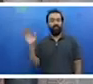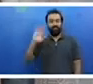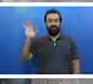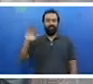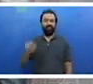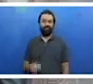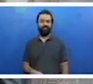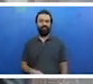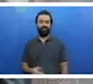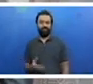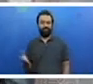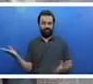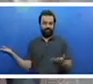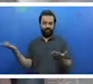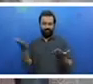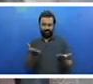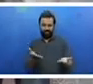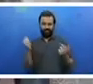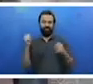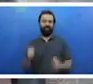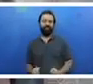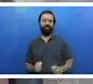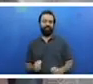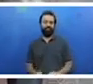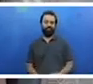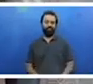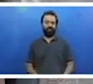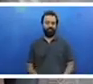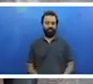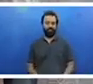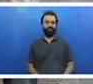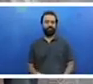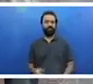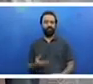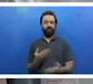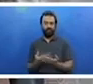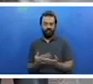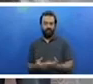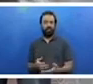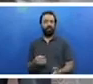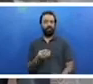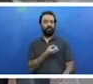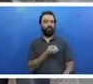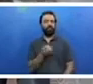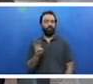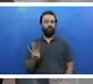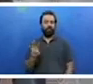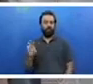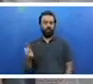Olá pessoal, sejam bem-vindos a mais uma aula de matemática. Nossa aula número 43